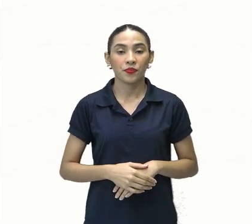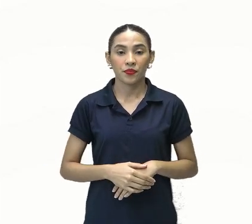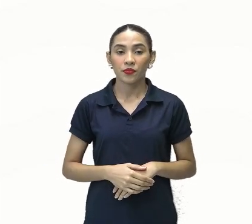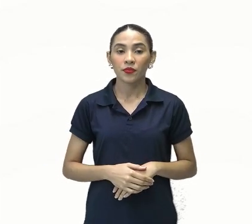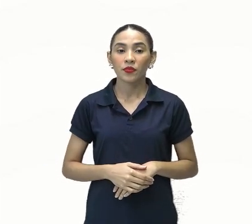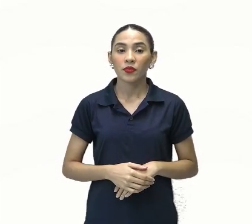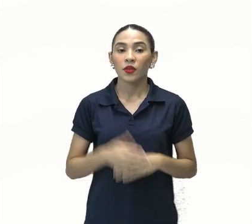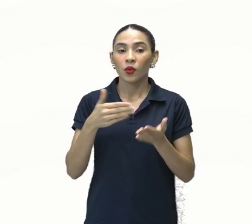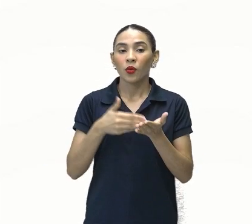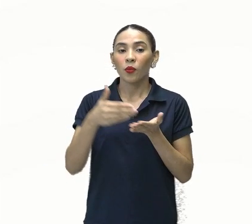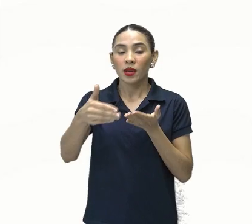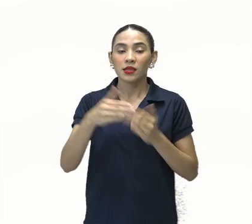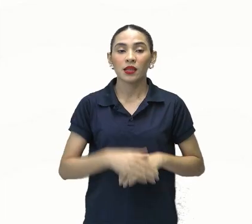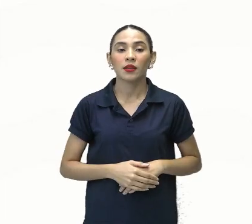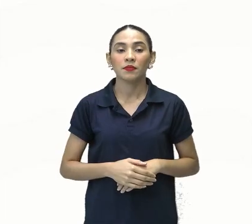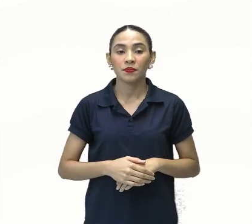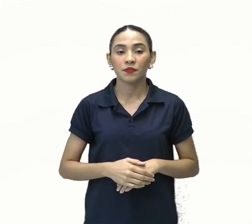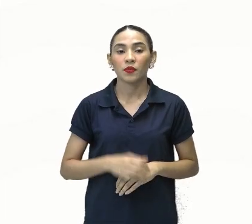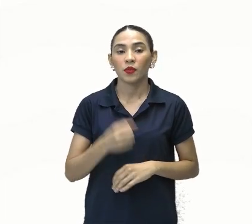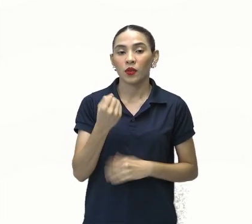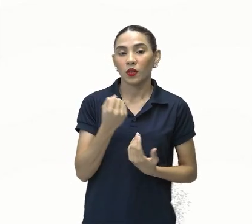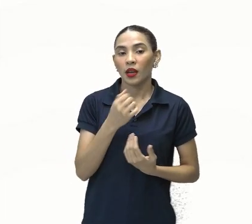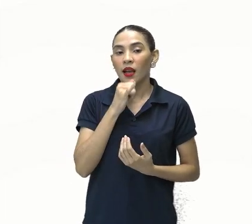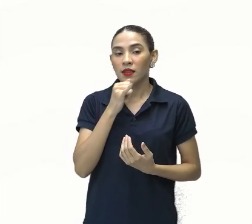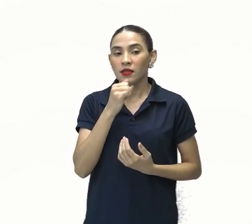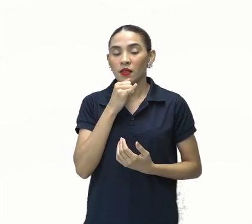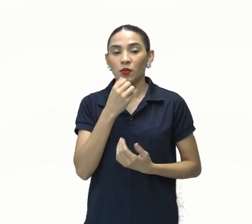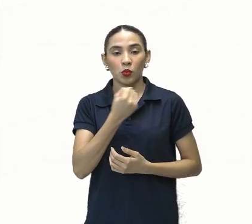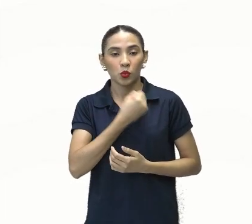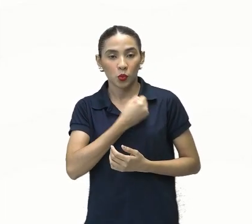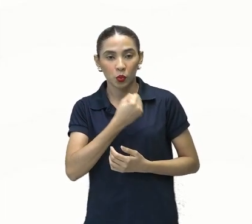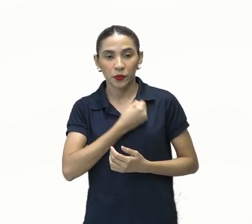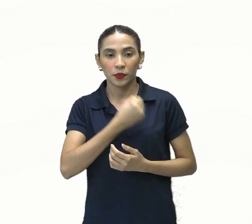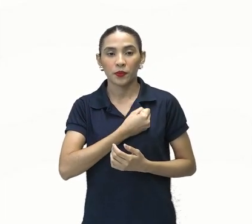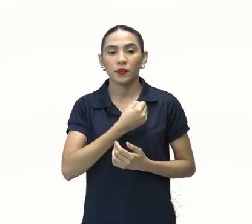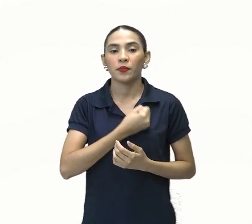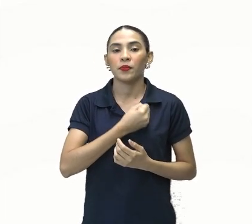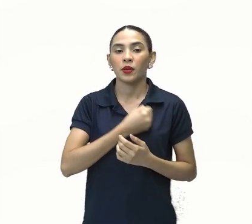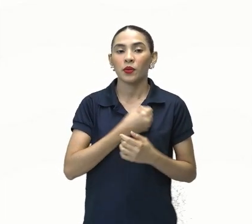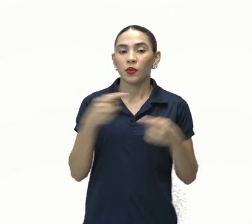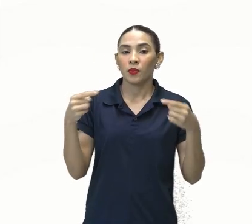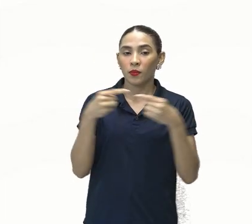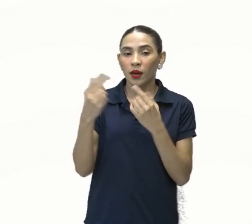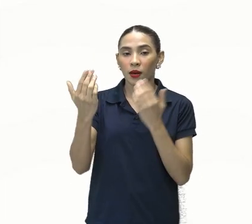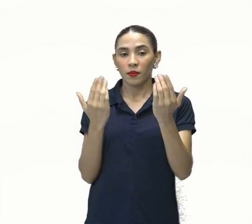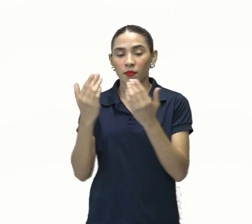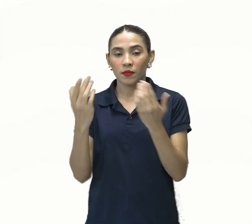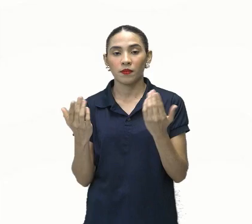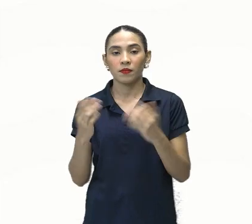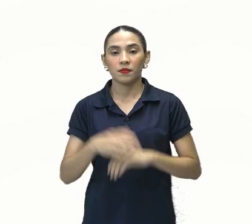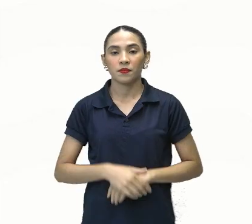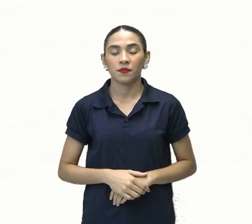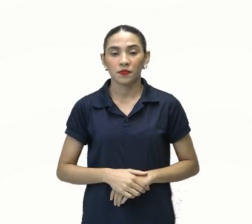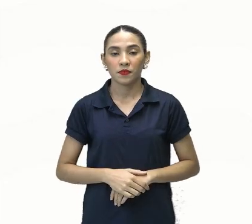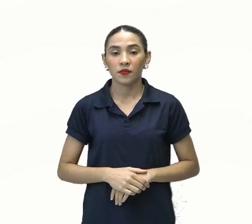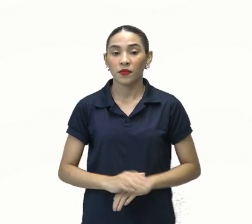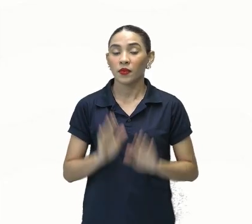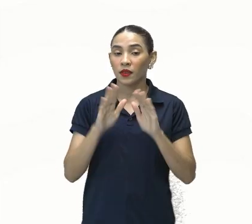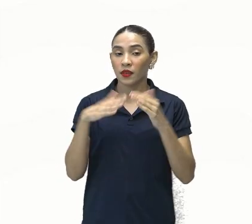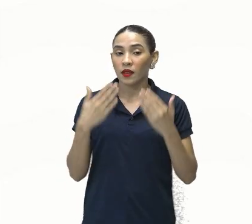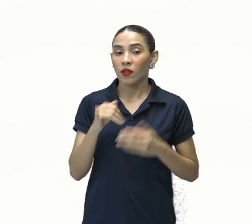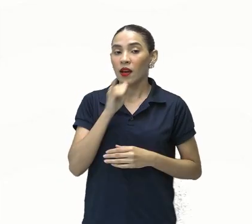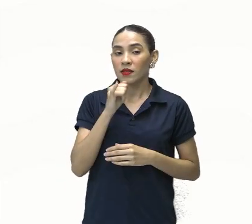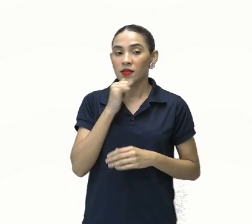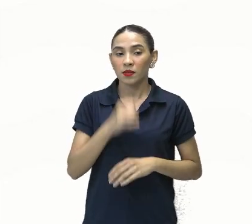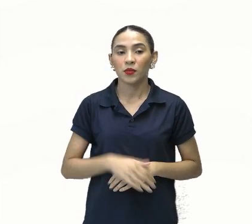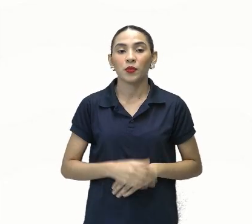aqui começar por grandezas diretamente proporcionais, tá? Então,